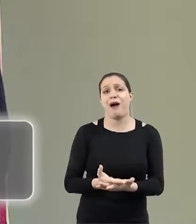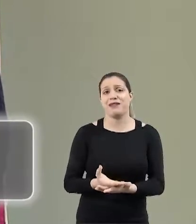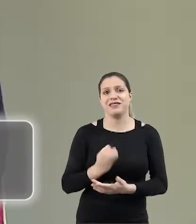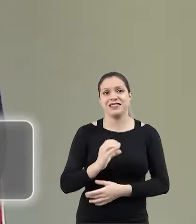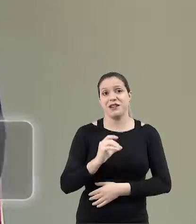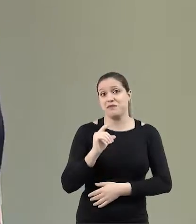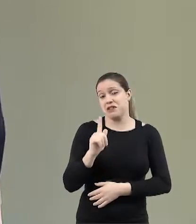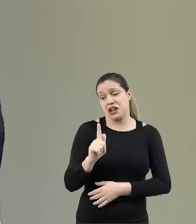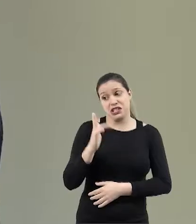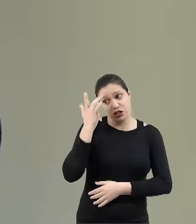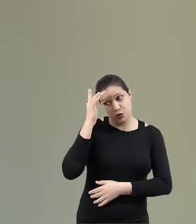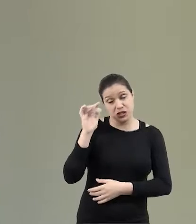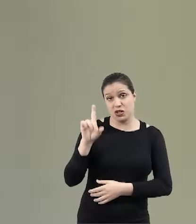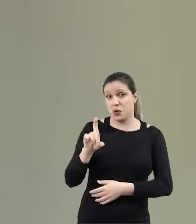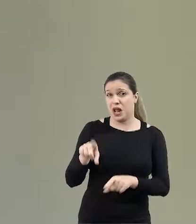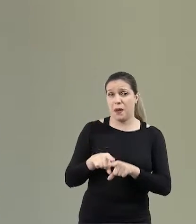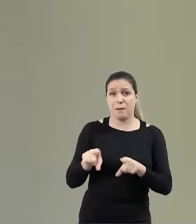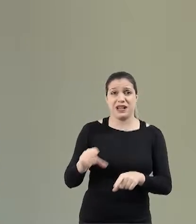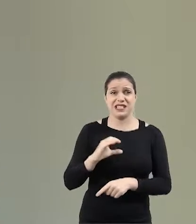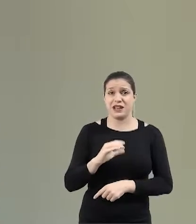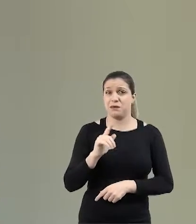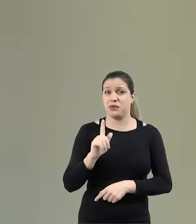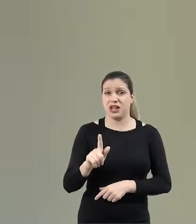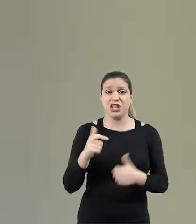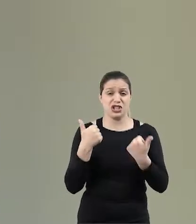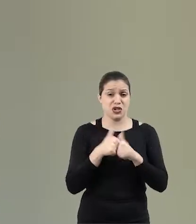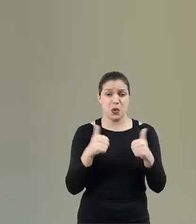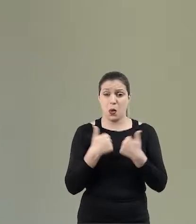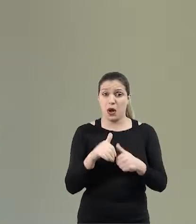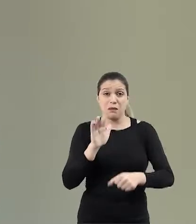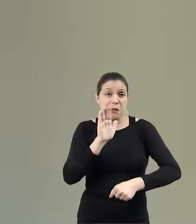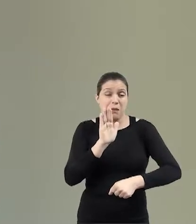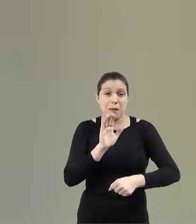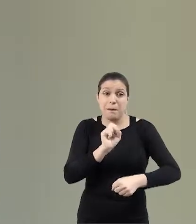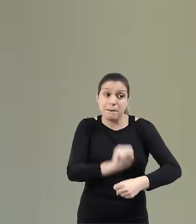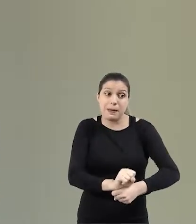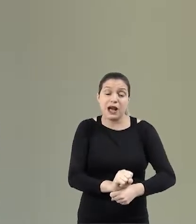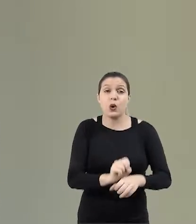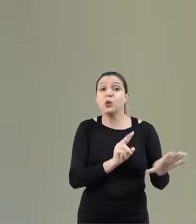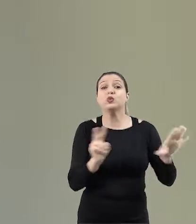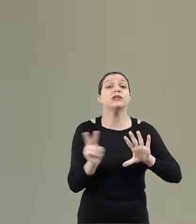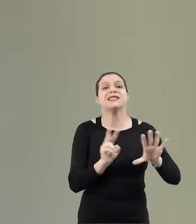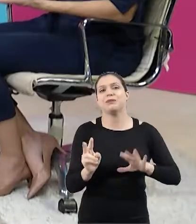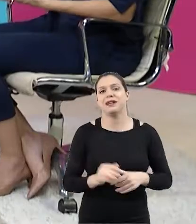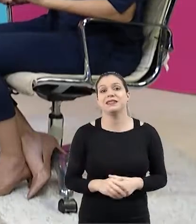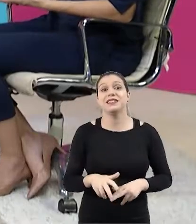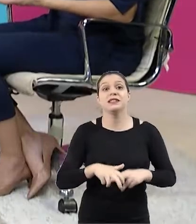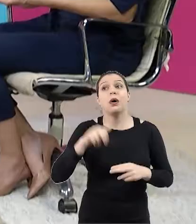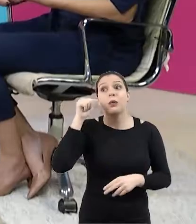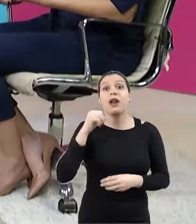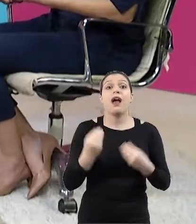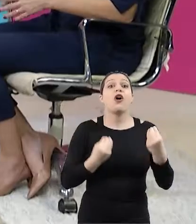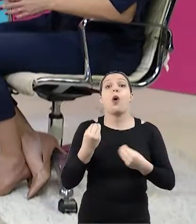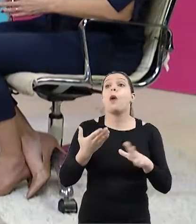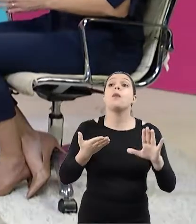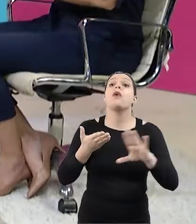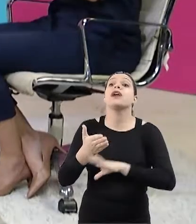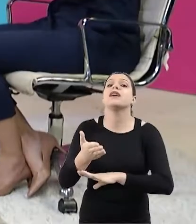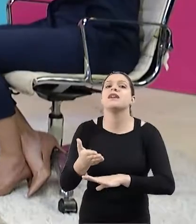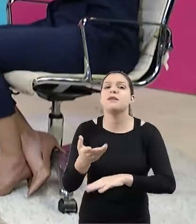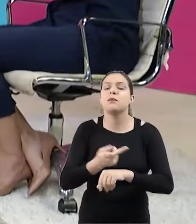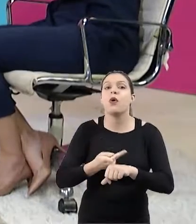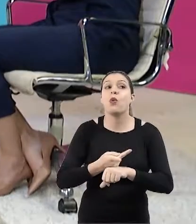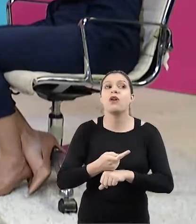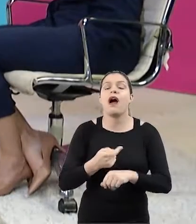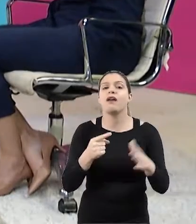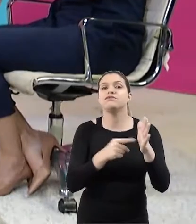sei Dourados, mas durante 2 semanas o transporte público ficou suspenso. Então, as mulheres não tinham como sair e procurar. Então, talvez